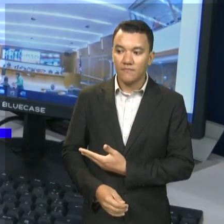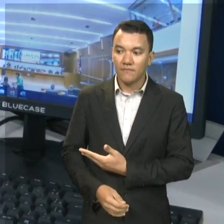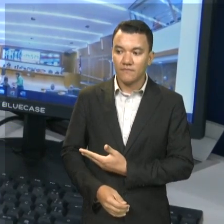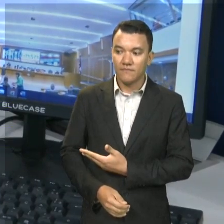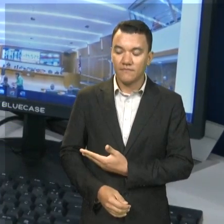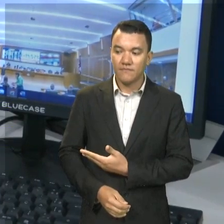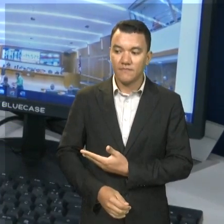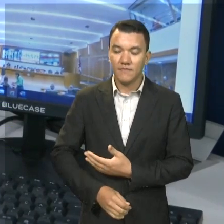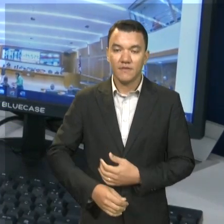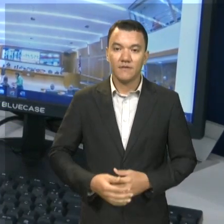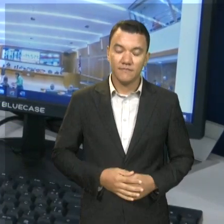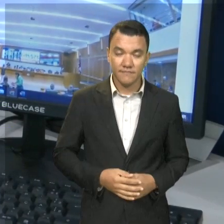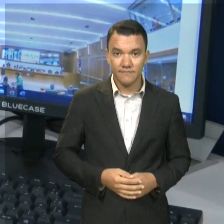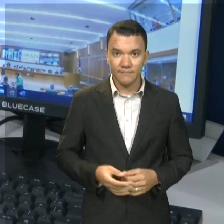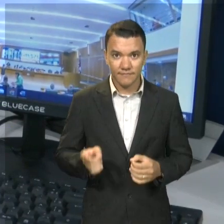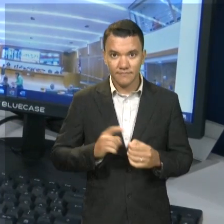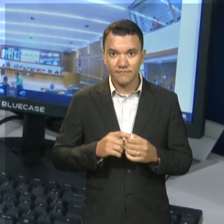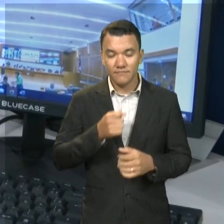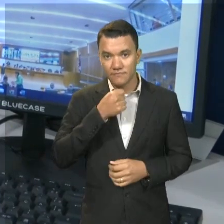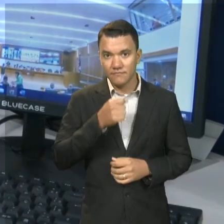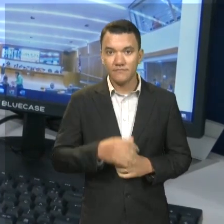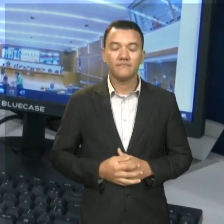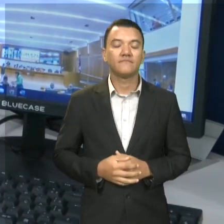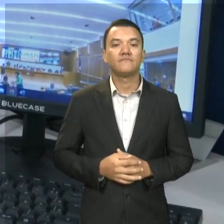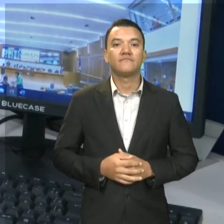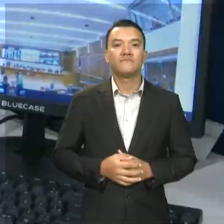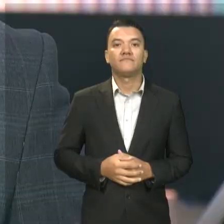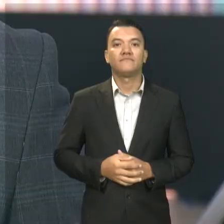al.ma.leg.br. Eu volto com você, Ronald.